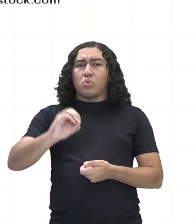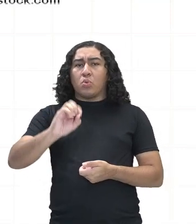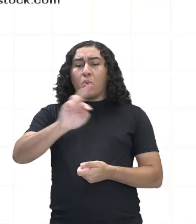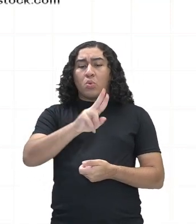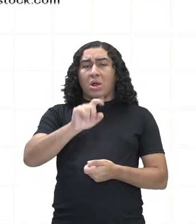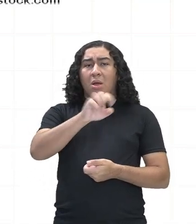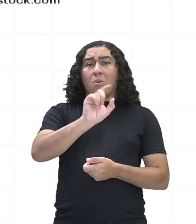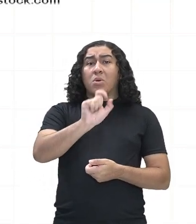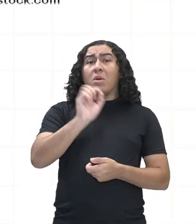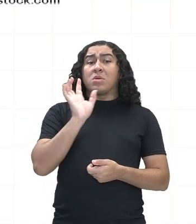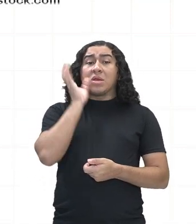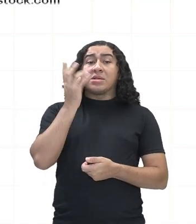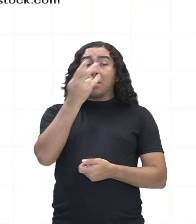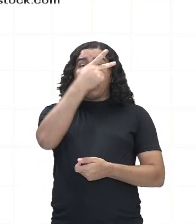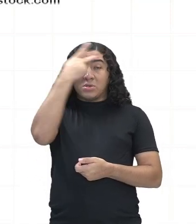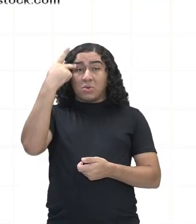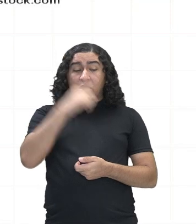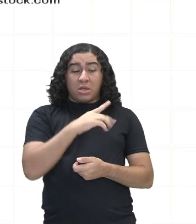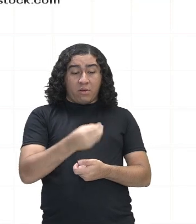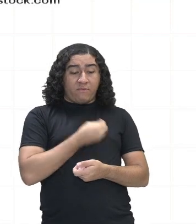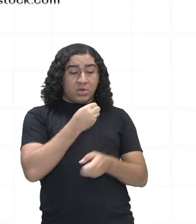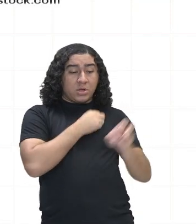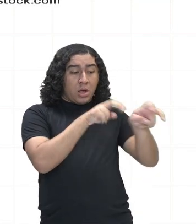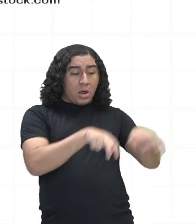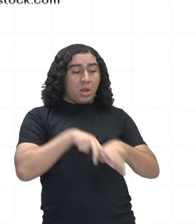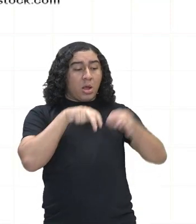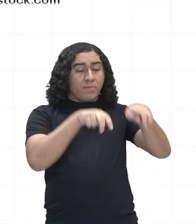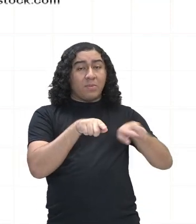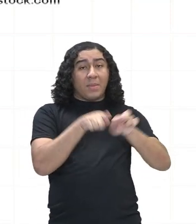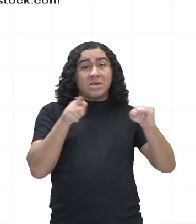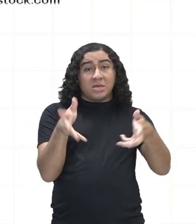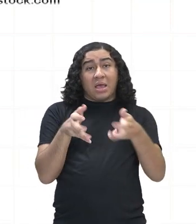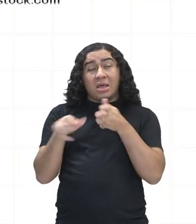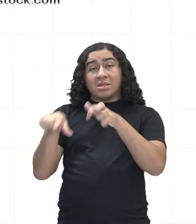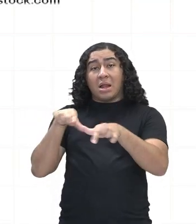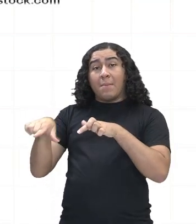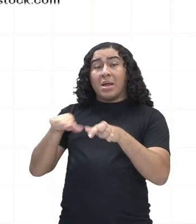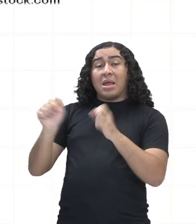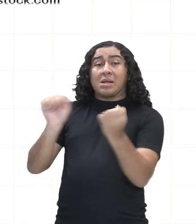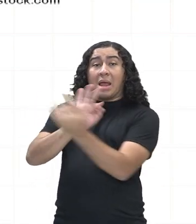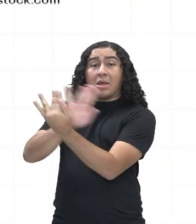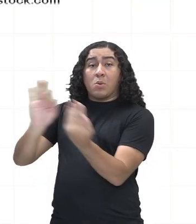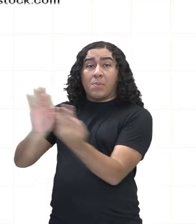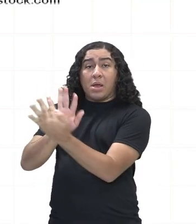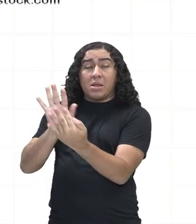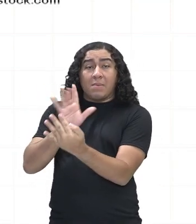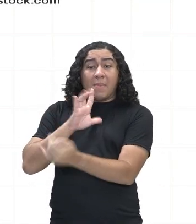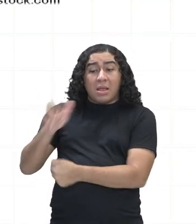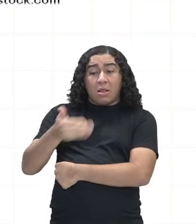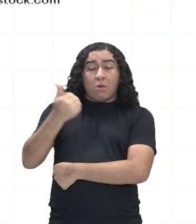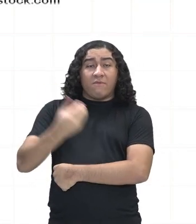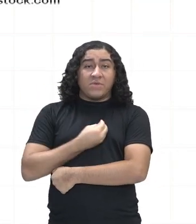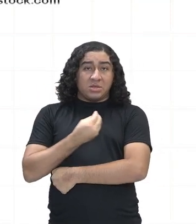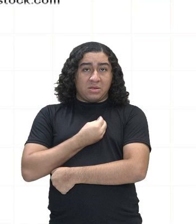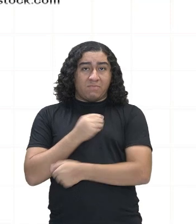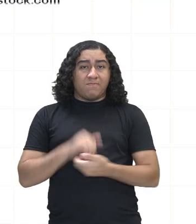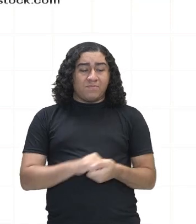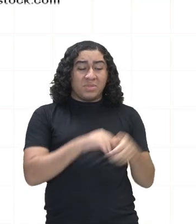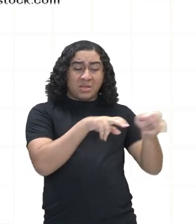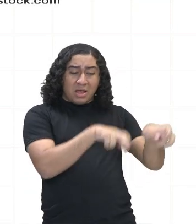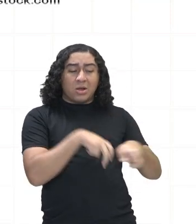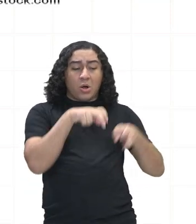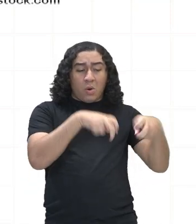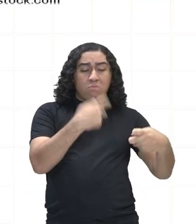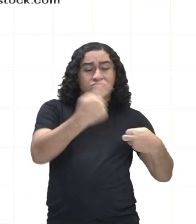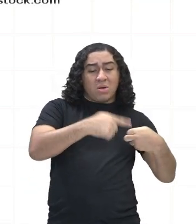as pessoas saem do campo em busca de emprego nas cidades, para melhorar a sua condição de vida. Saiu do campo, saiu do interior,